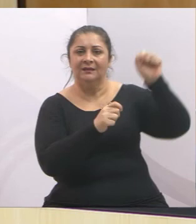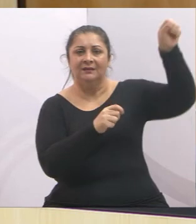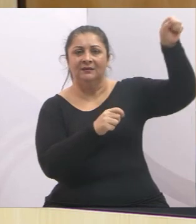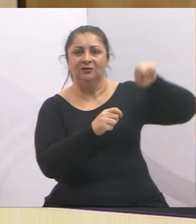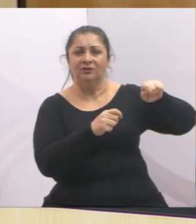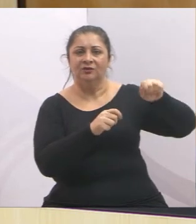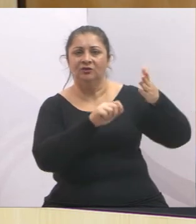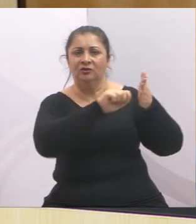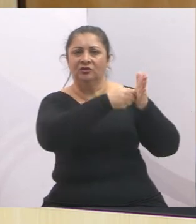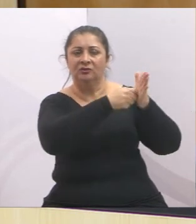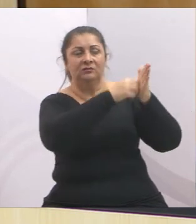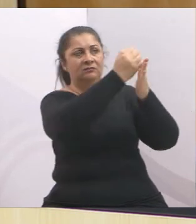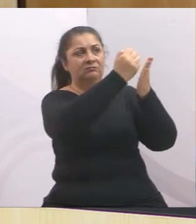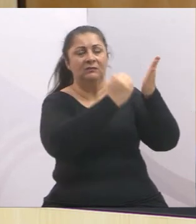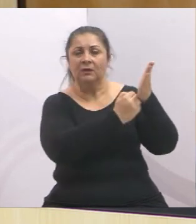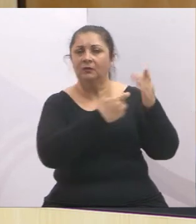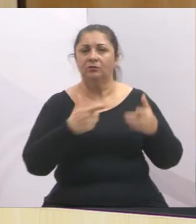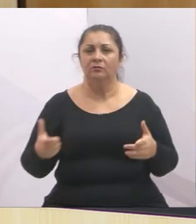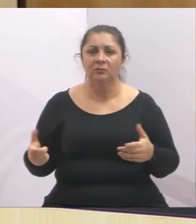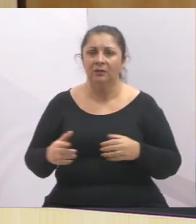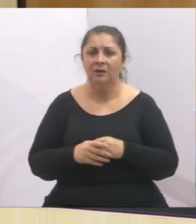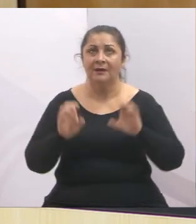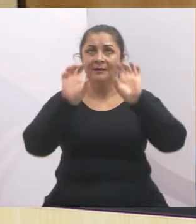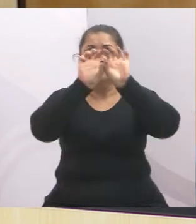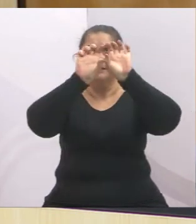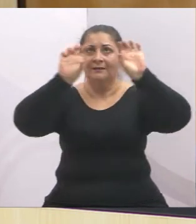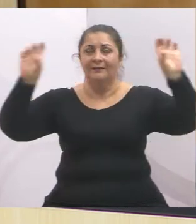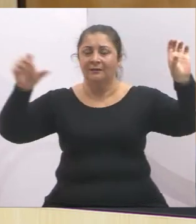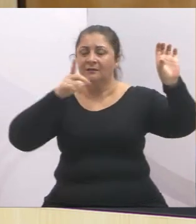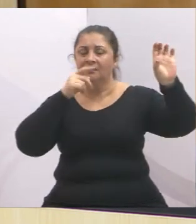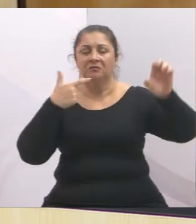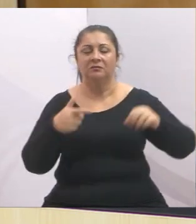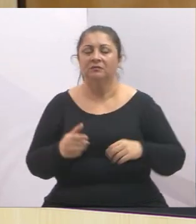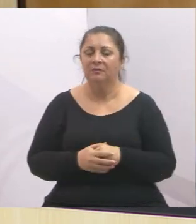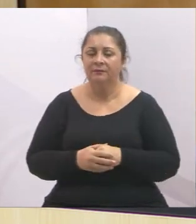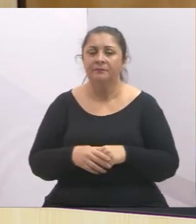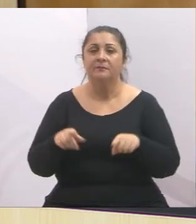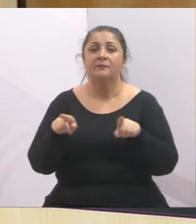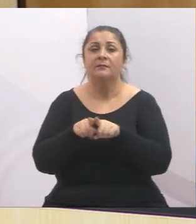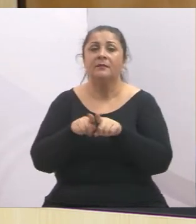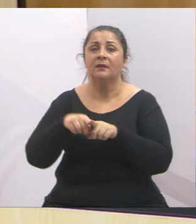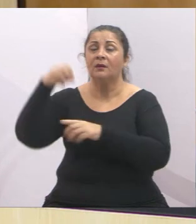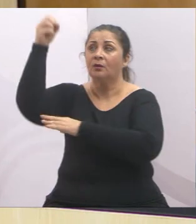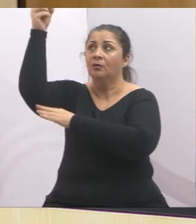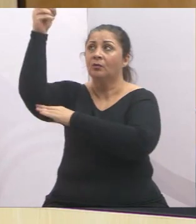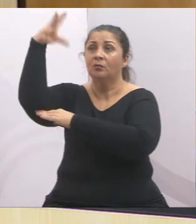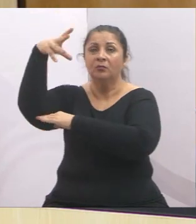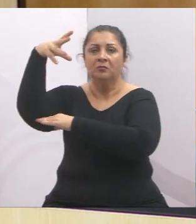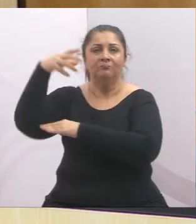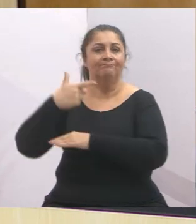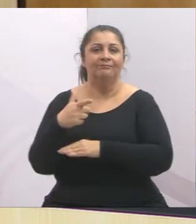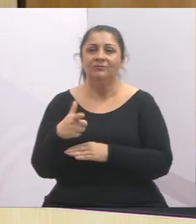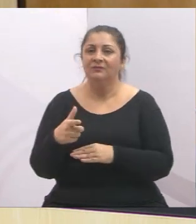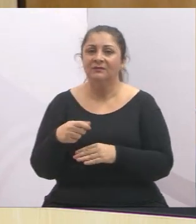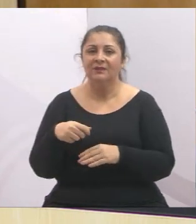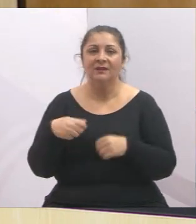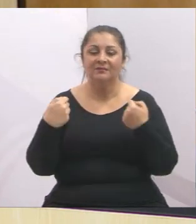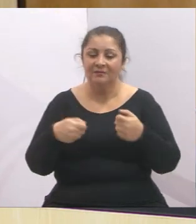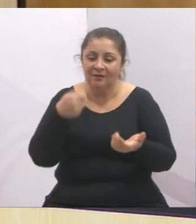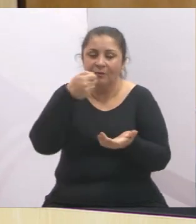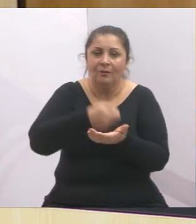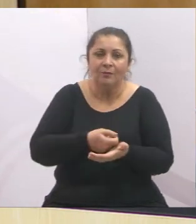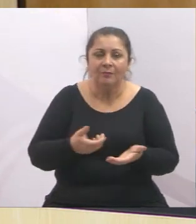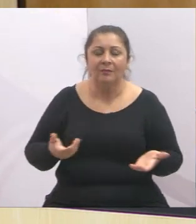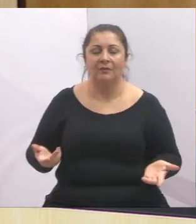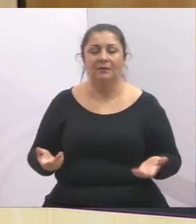serviços de infiltração, vedação e calhas. Teve de investir na iluminação da área externa, comprando refletores. Considerando que os beneficiados